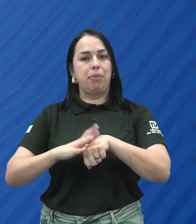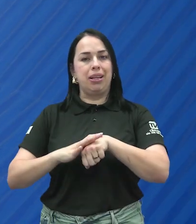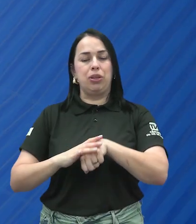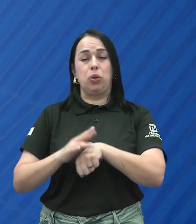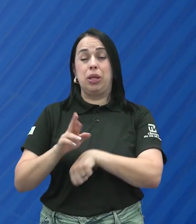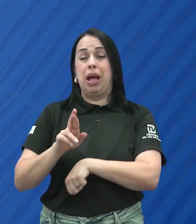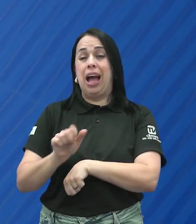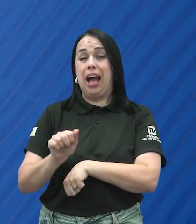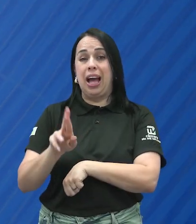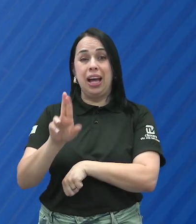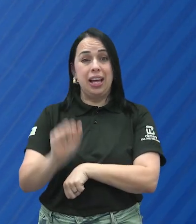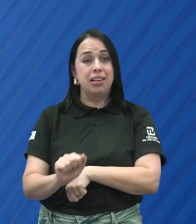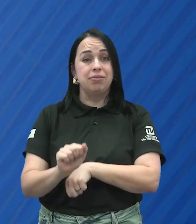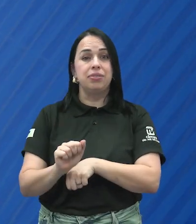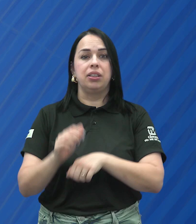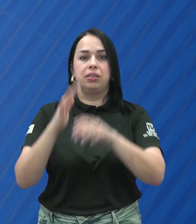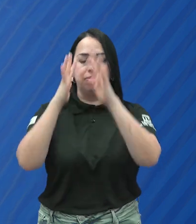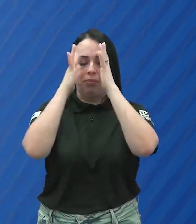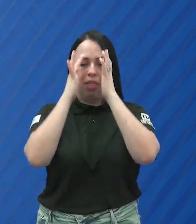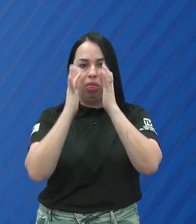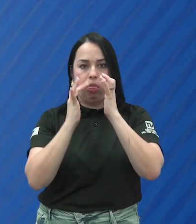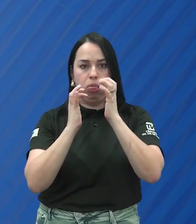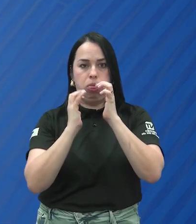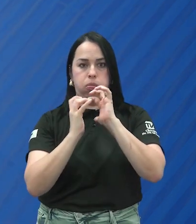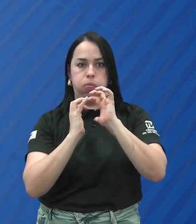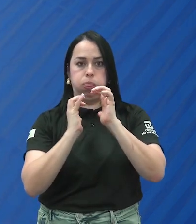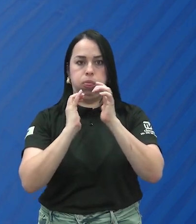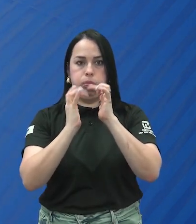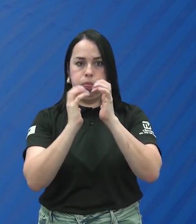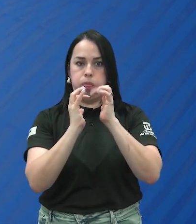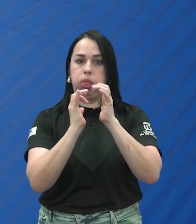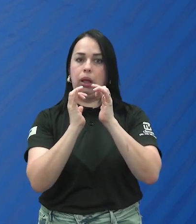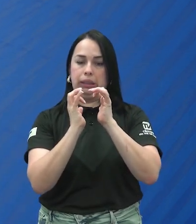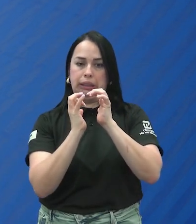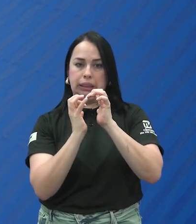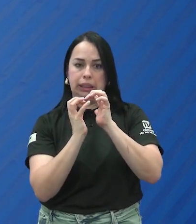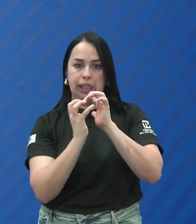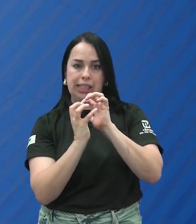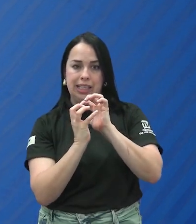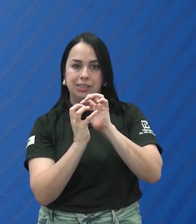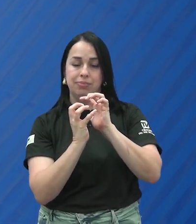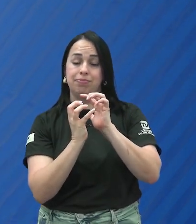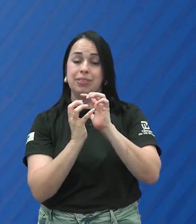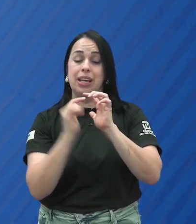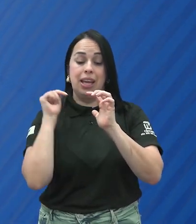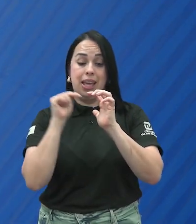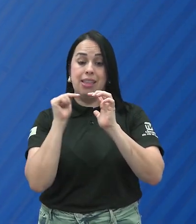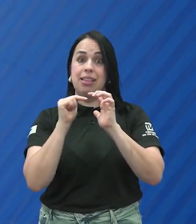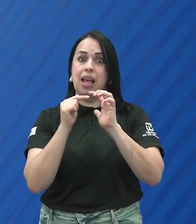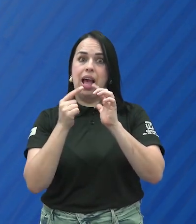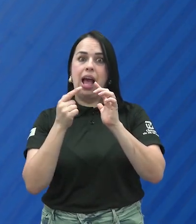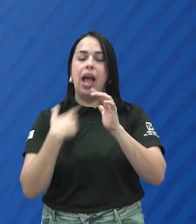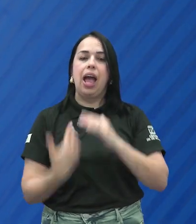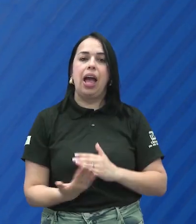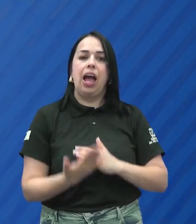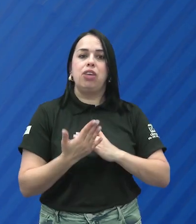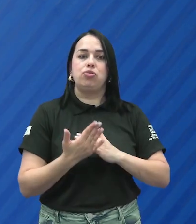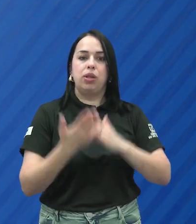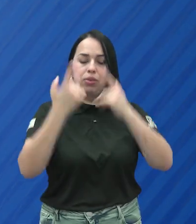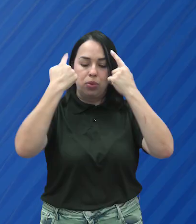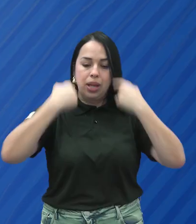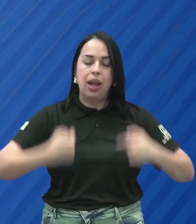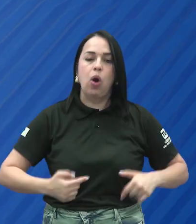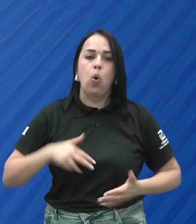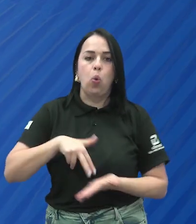é uma doença rara e degenerativa que atinge os neurônios motores, responsáveis